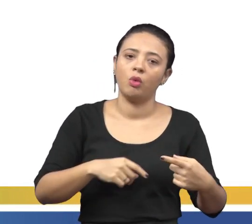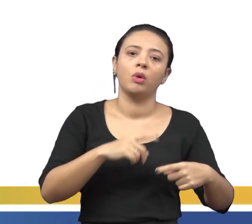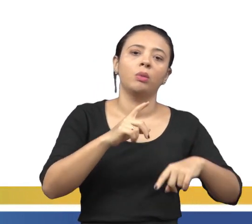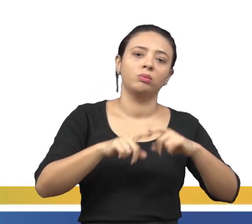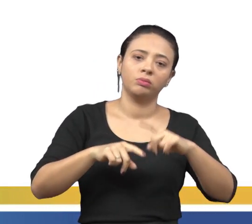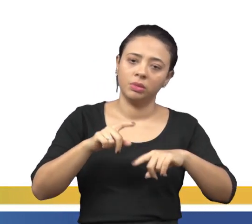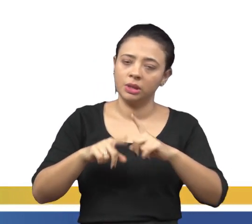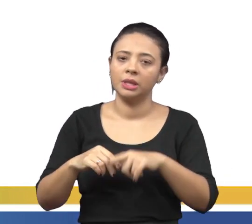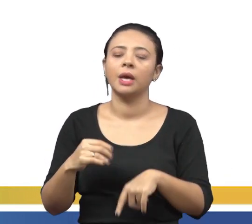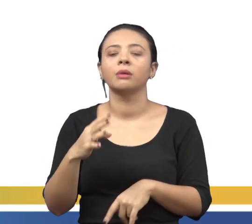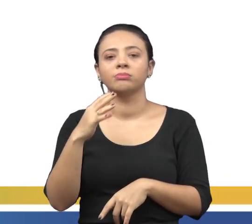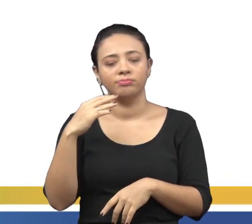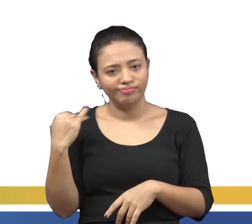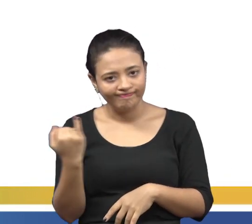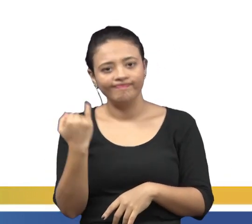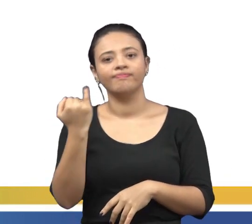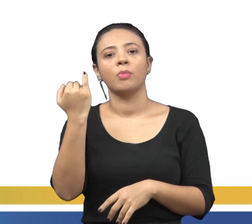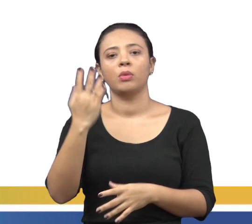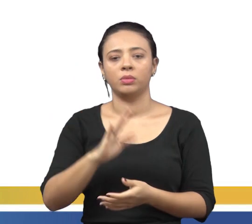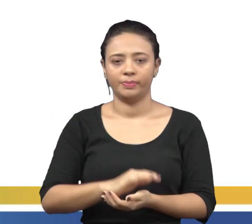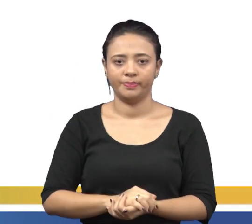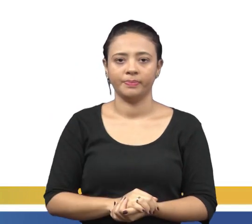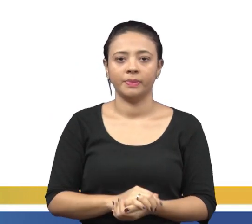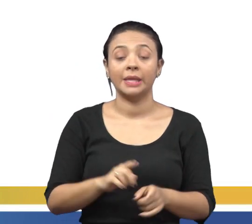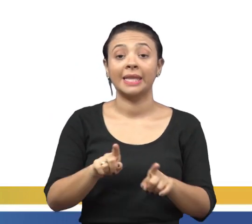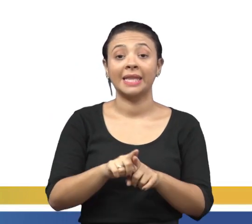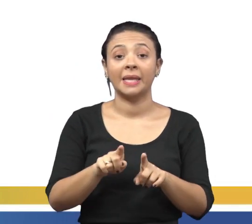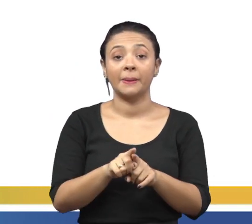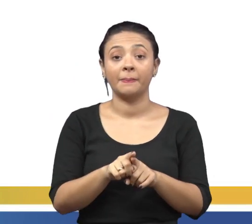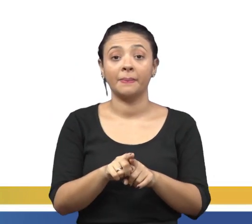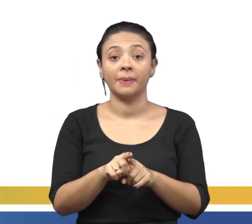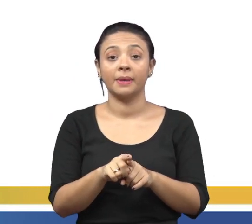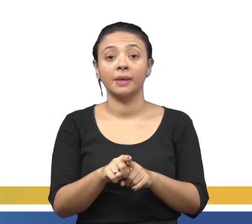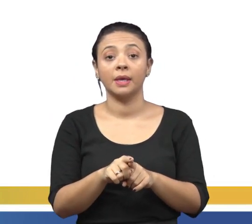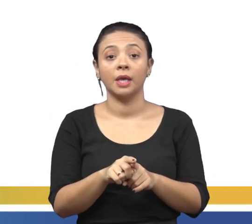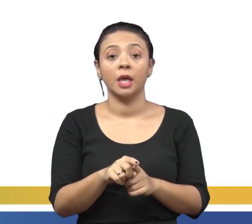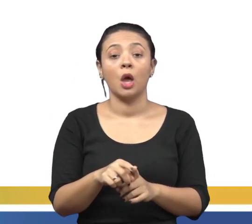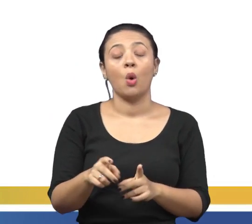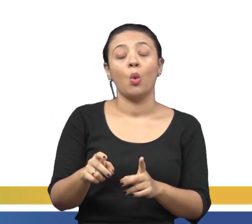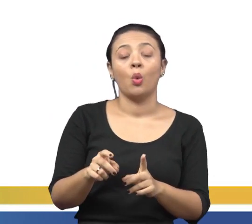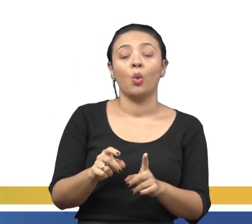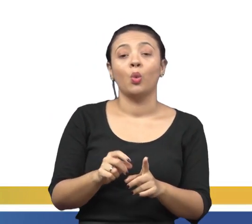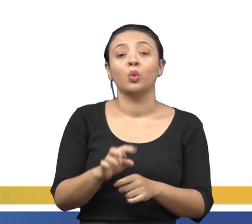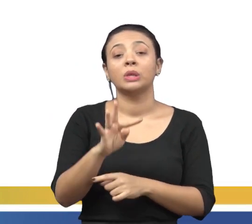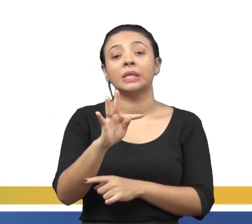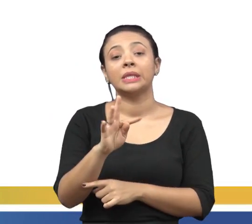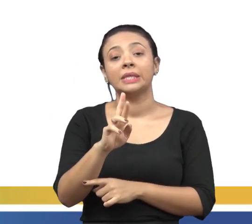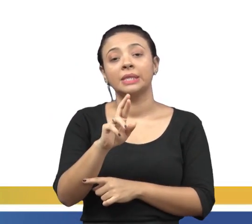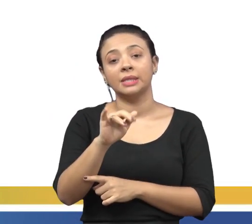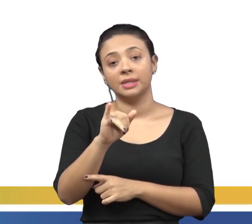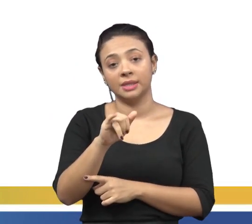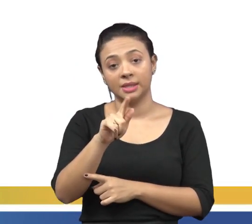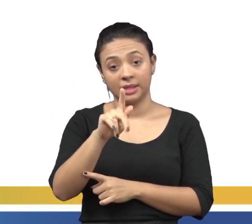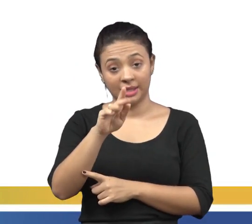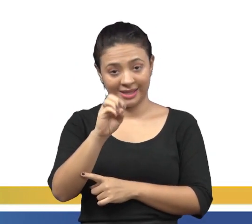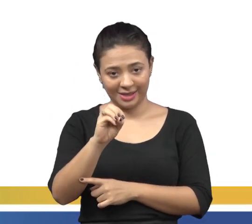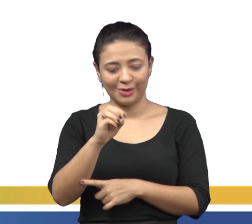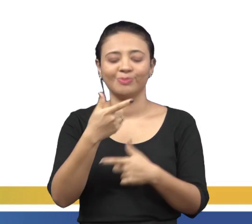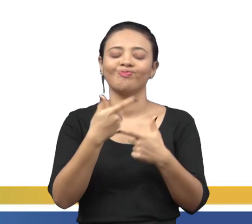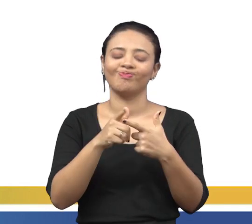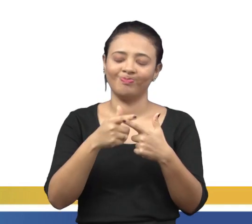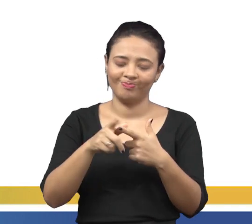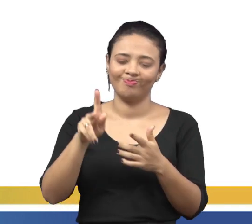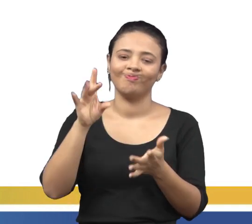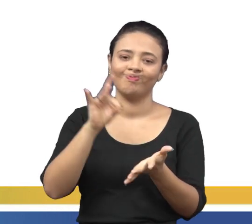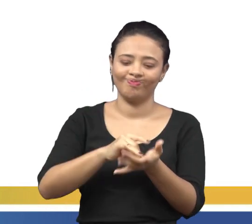ok? A produção de trigo, ela sim é problemática para a gente. Por que eu falo muito do trigo? Pessoal,